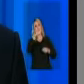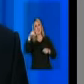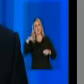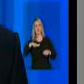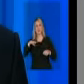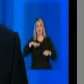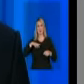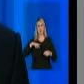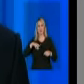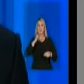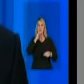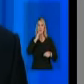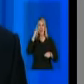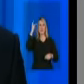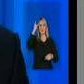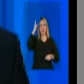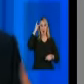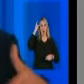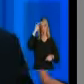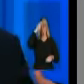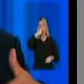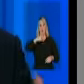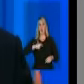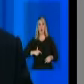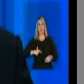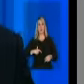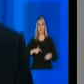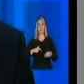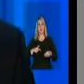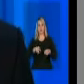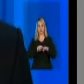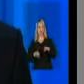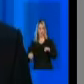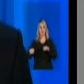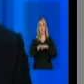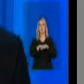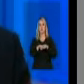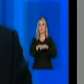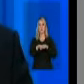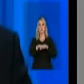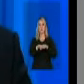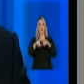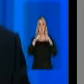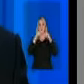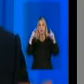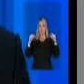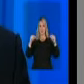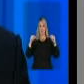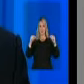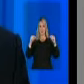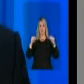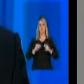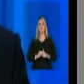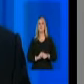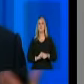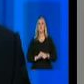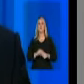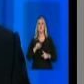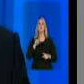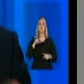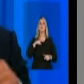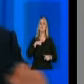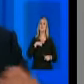São Paulo, um comportamento do motorista que ele não fecha os cruzamentos. Em Brasília, isso ajuda a desafogar o trânsito. Em Brasília, você